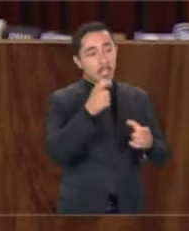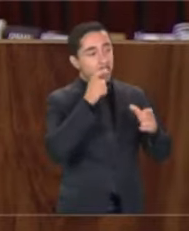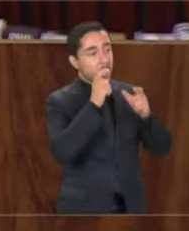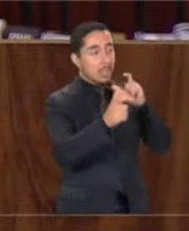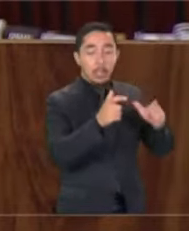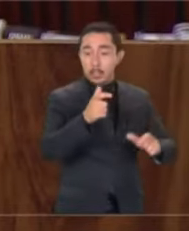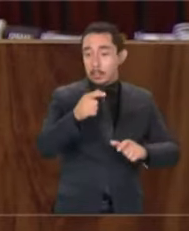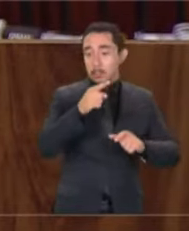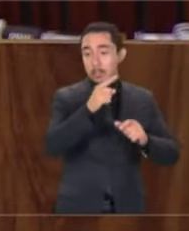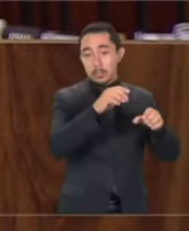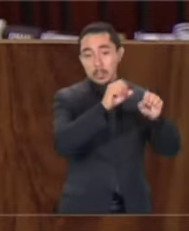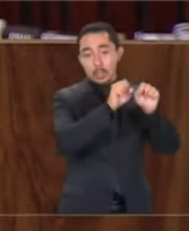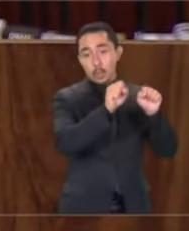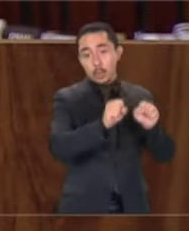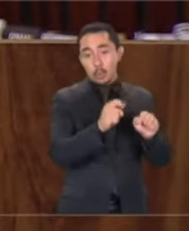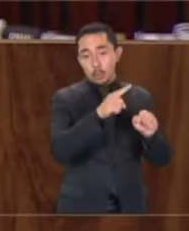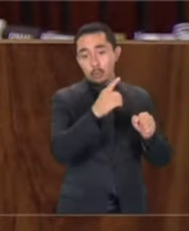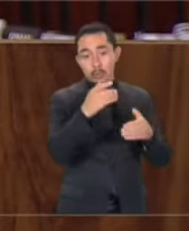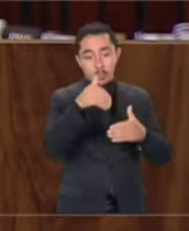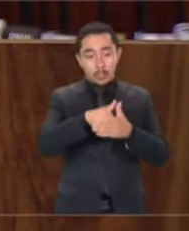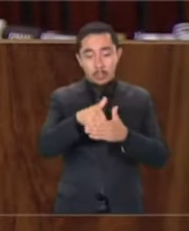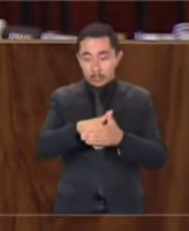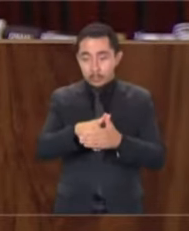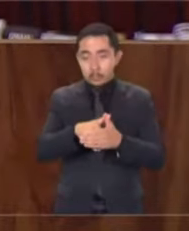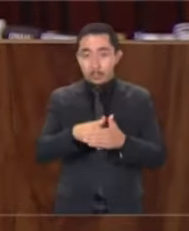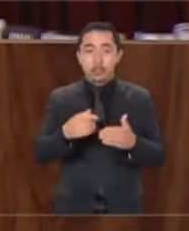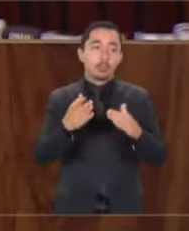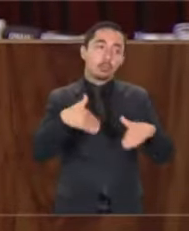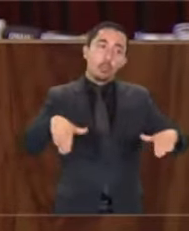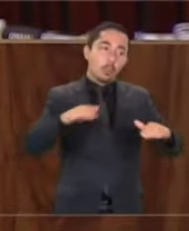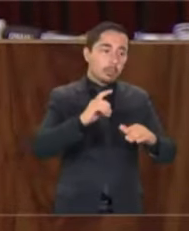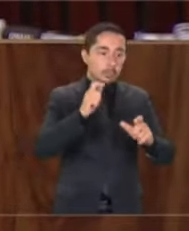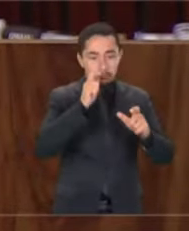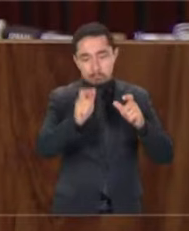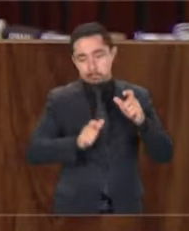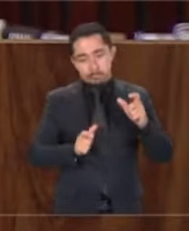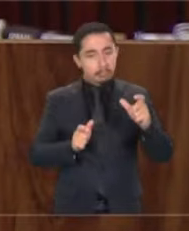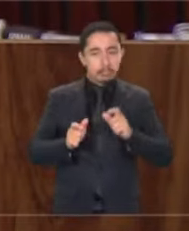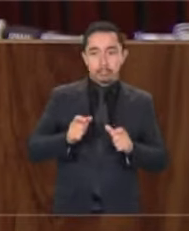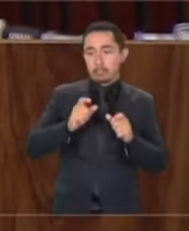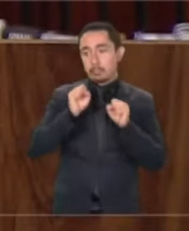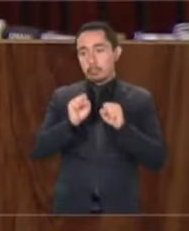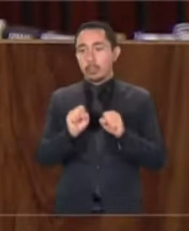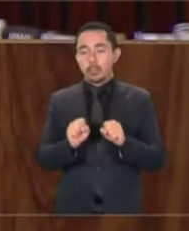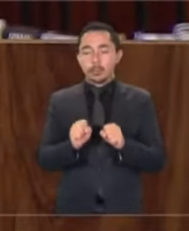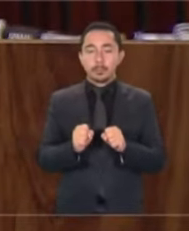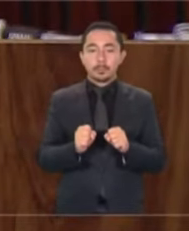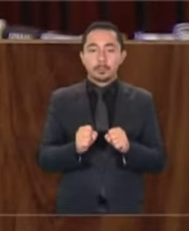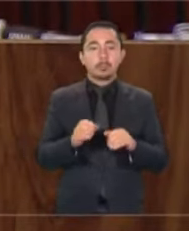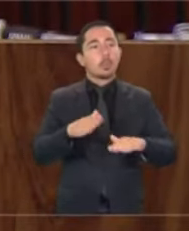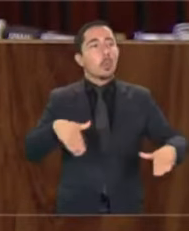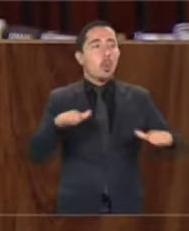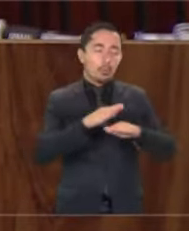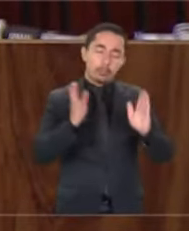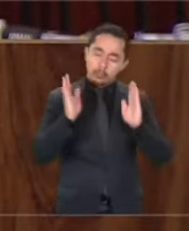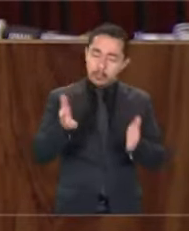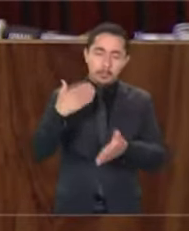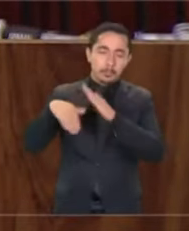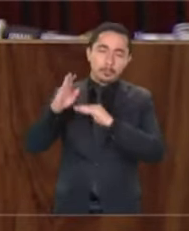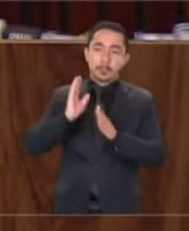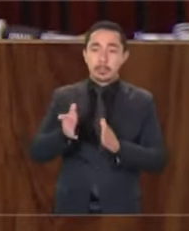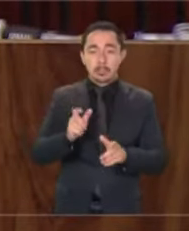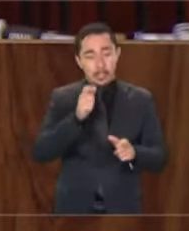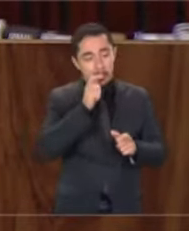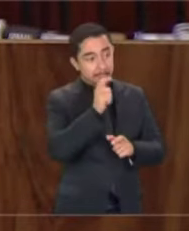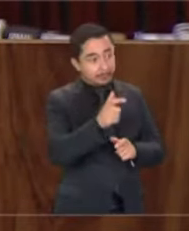aos poderes constituídos de modo geral. Todos estamos, repito, sujeitos a isso e todos aqui já sofremos